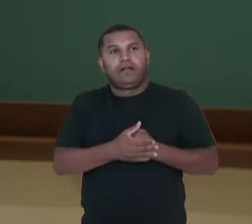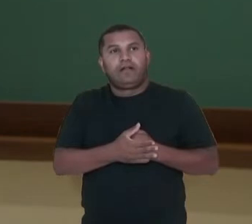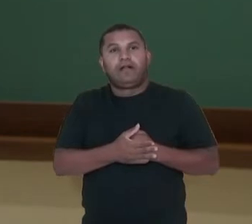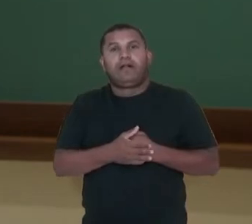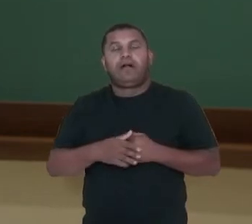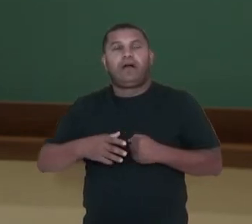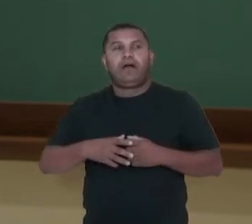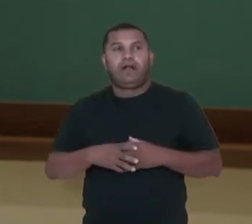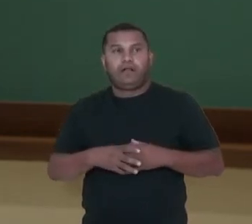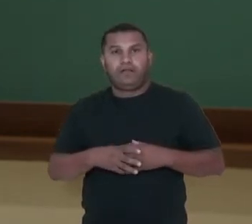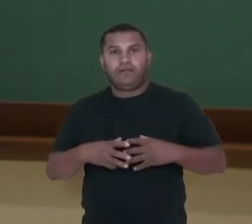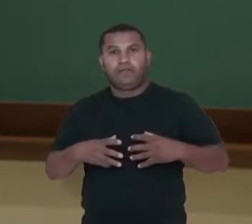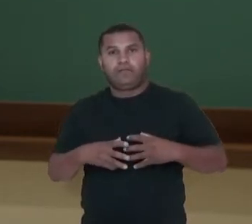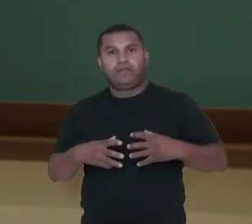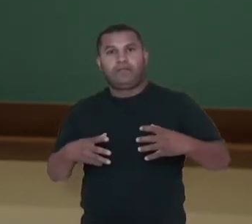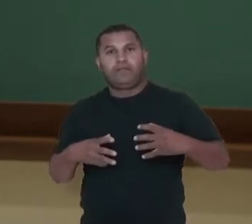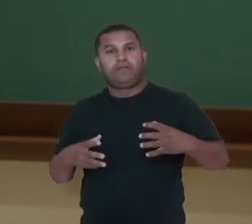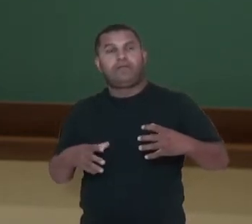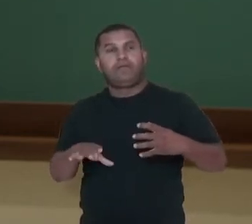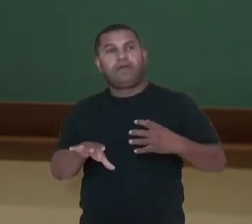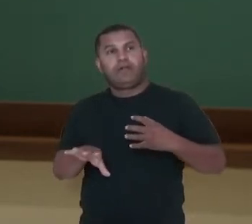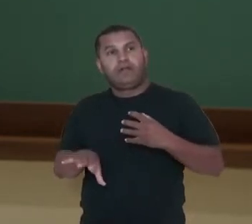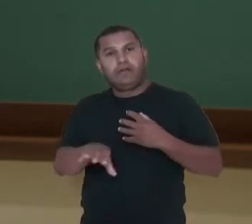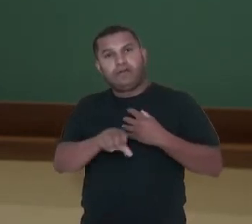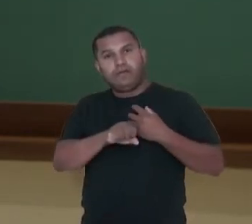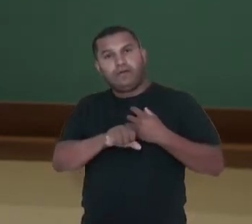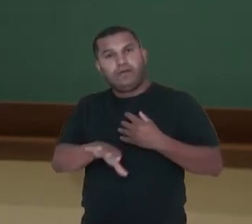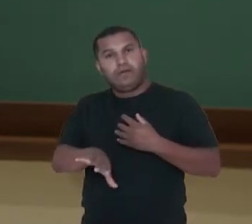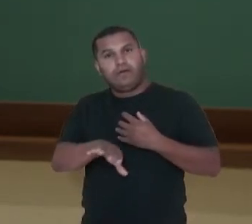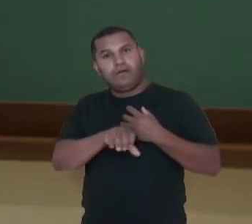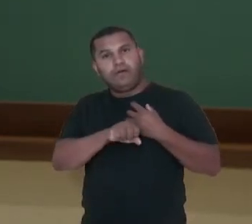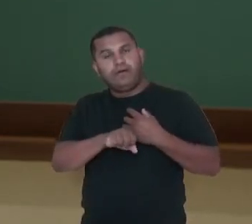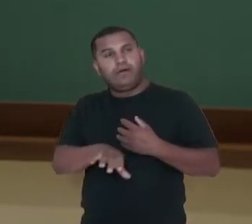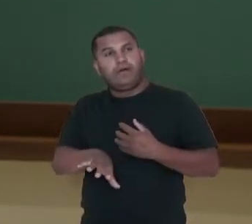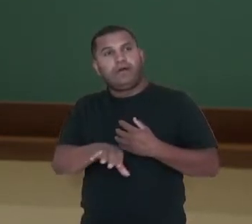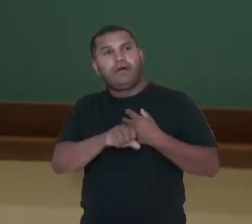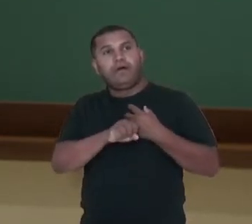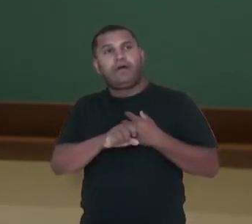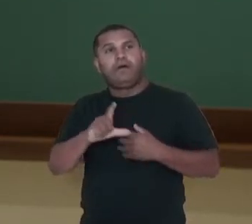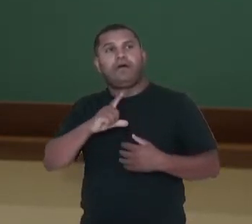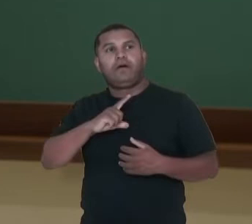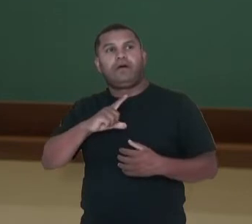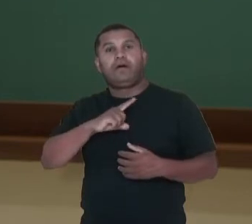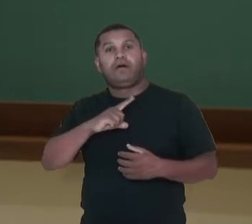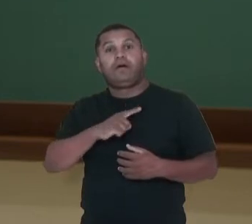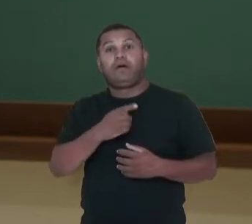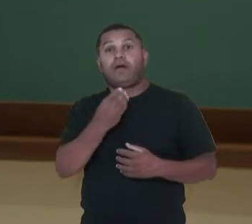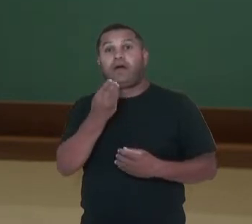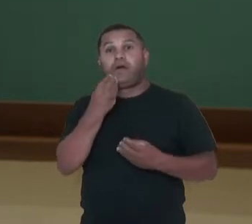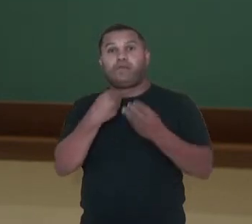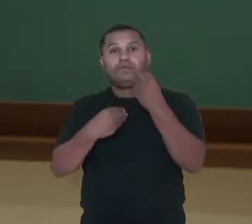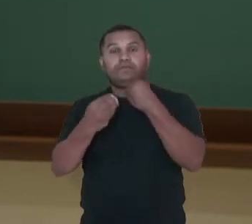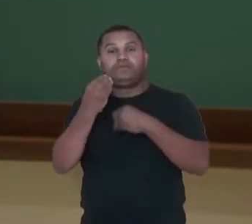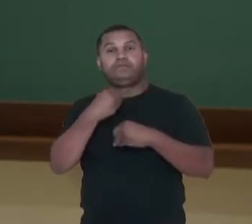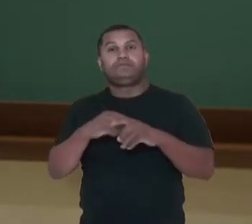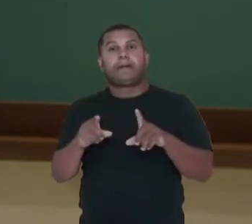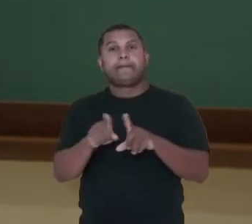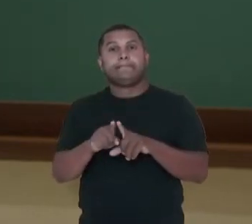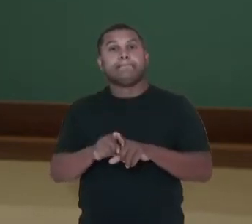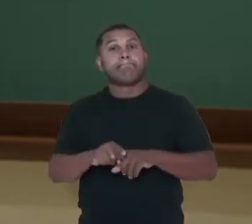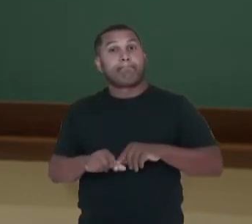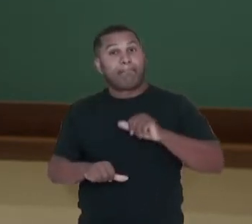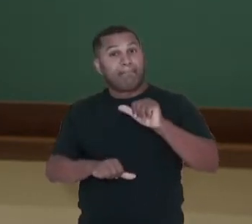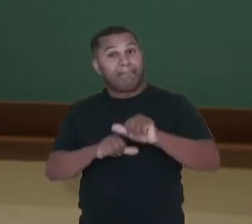corpórea delas ali, então, vai obtendo, então, vai retirando os nutrientes ali do hospedeiro. E com isso ela vai se